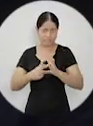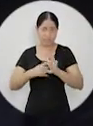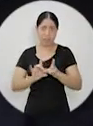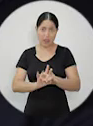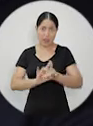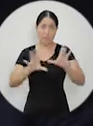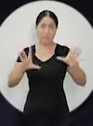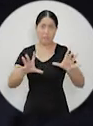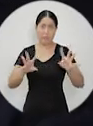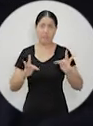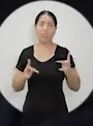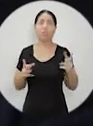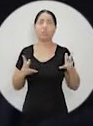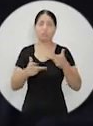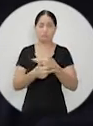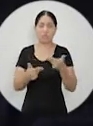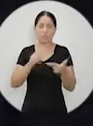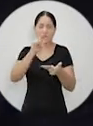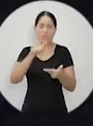a liberdade de termos